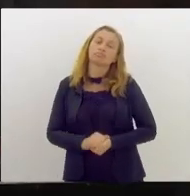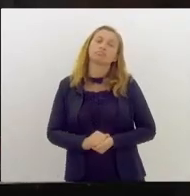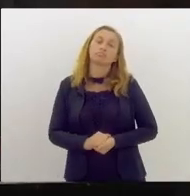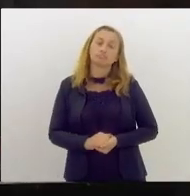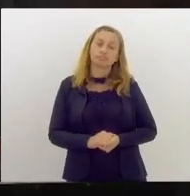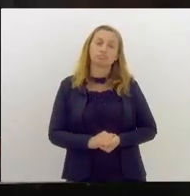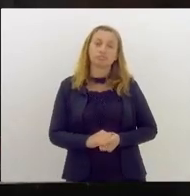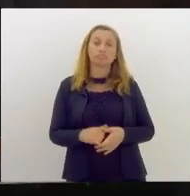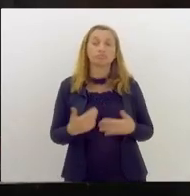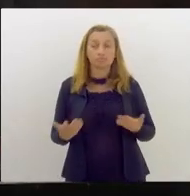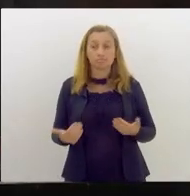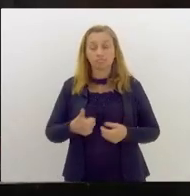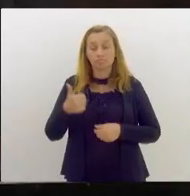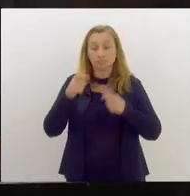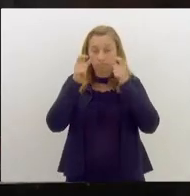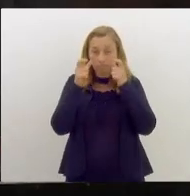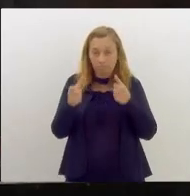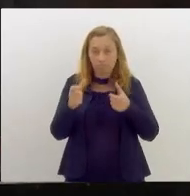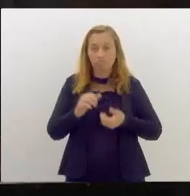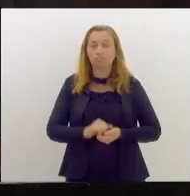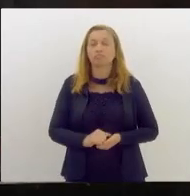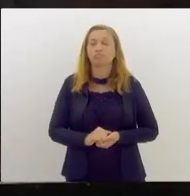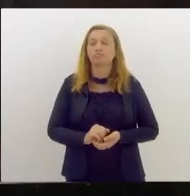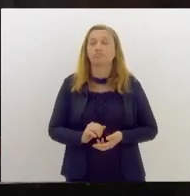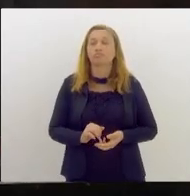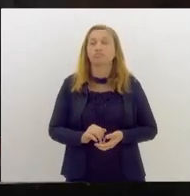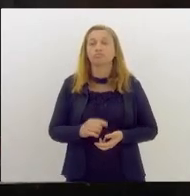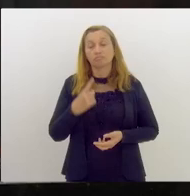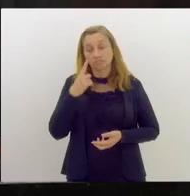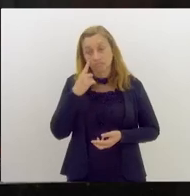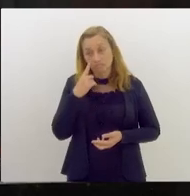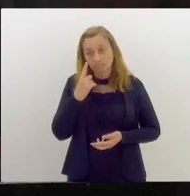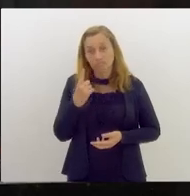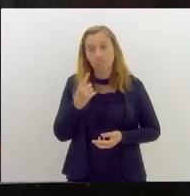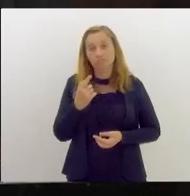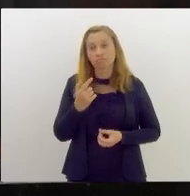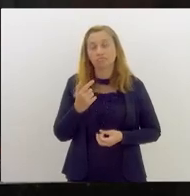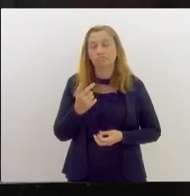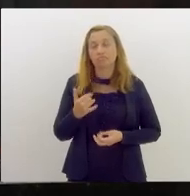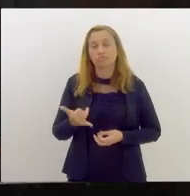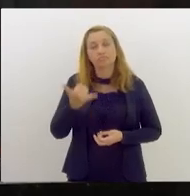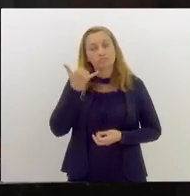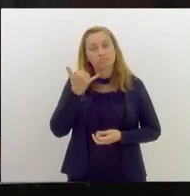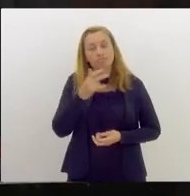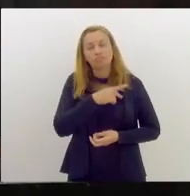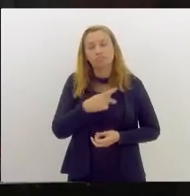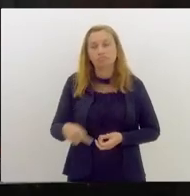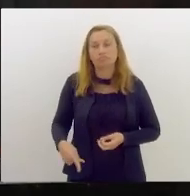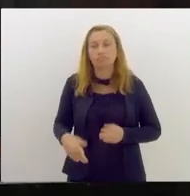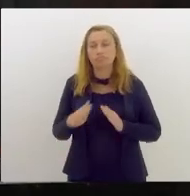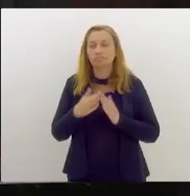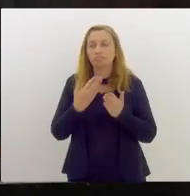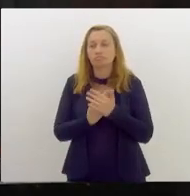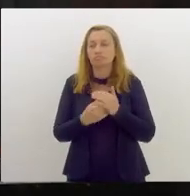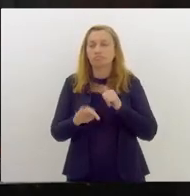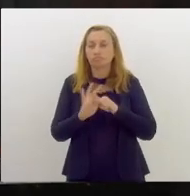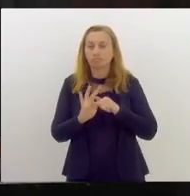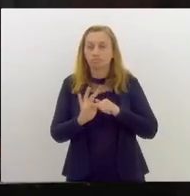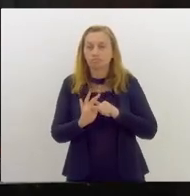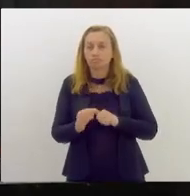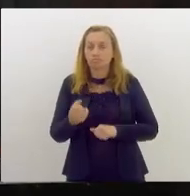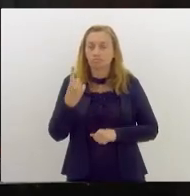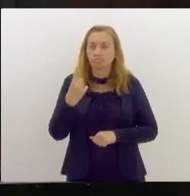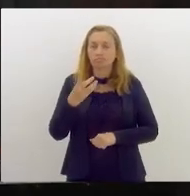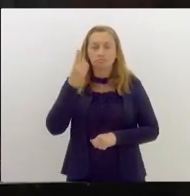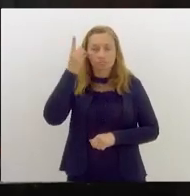temporária então é um primeiro Alerta que faz ainda vou ainda hoje Tentarei Tentarei falar o presidente da Faetec ex